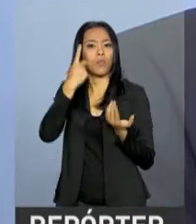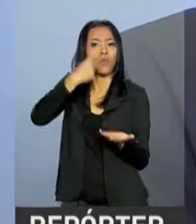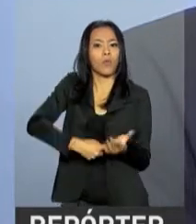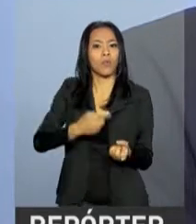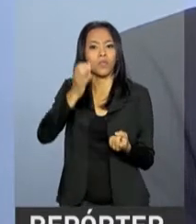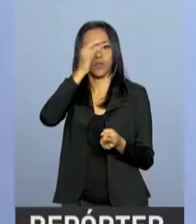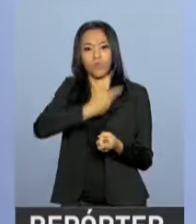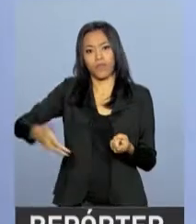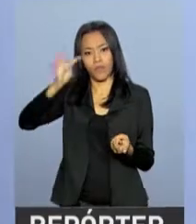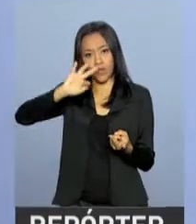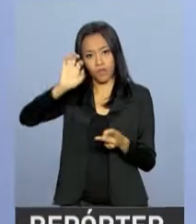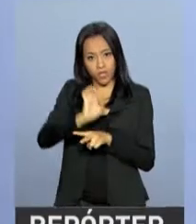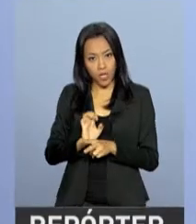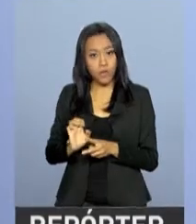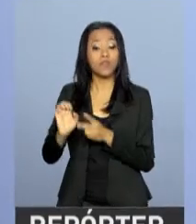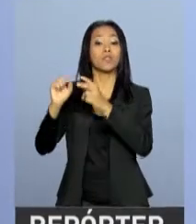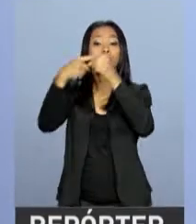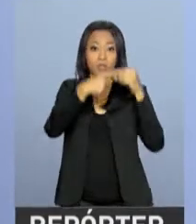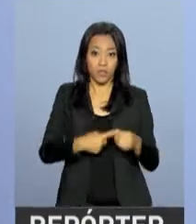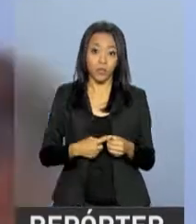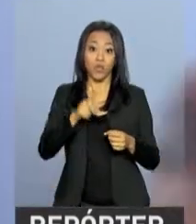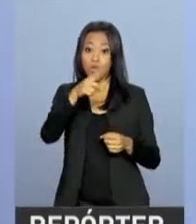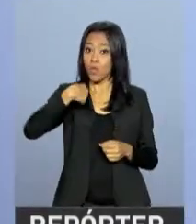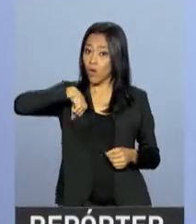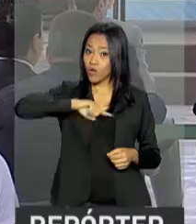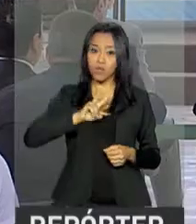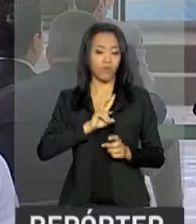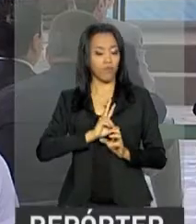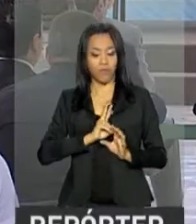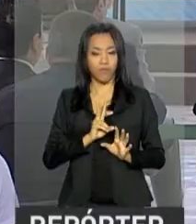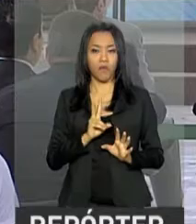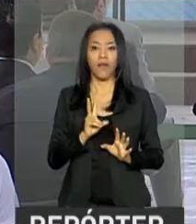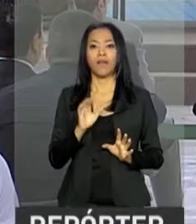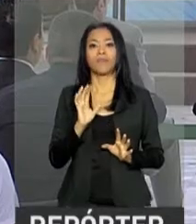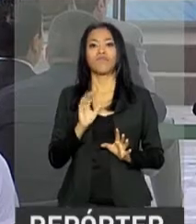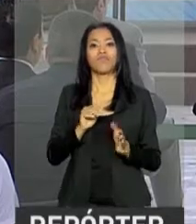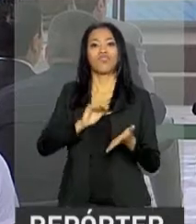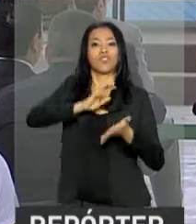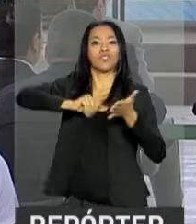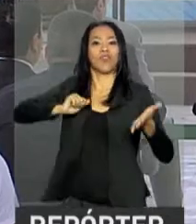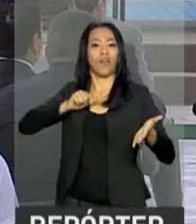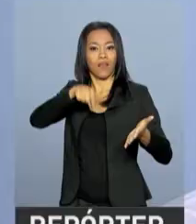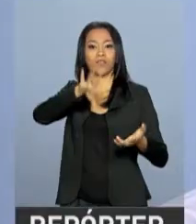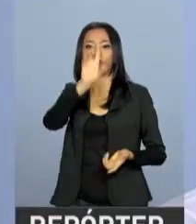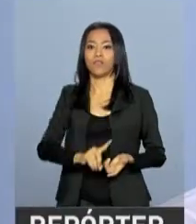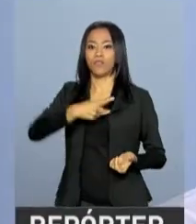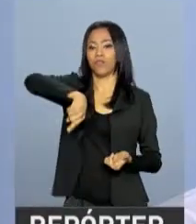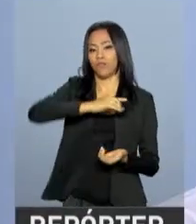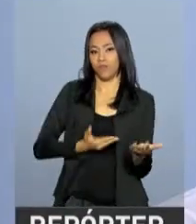e dos municípios nós não vamos arredar um centímetro sequer abrir mão dos direitos dos jovens brasileiros